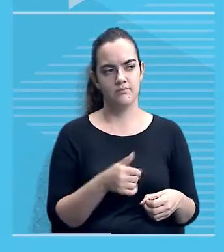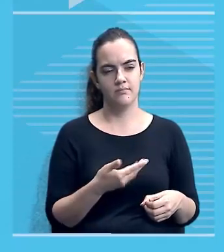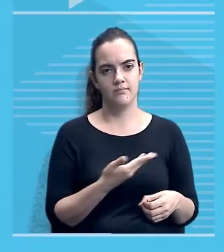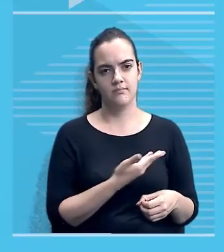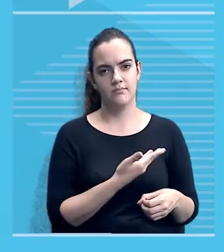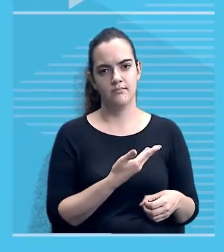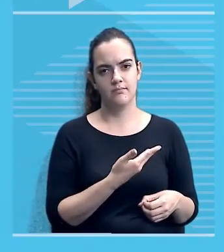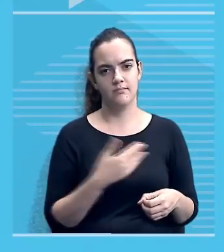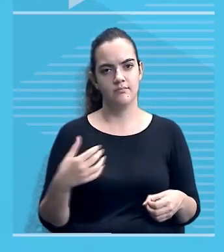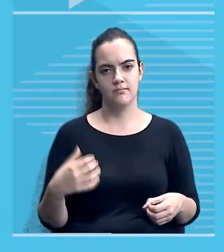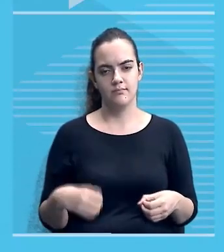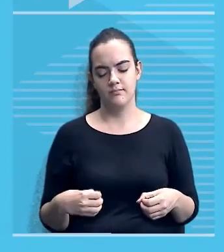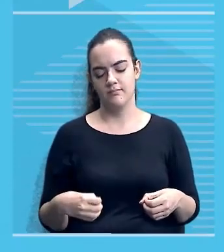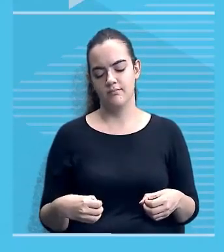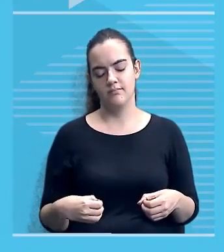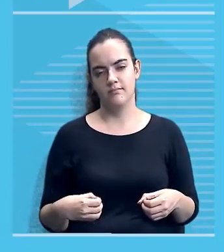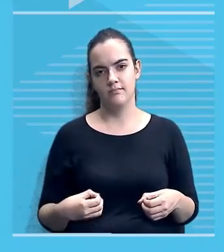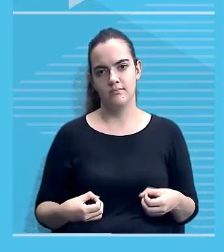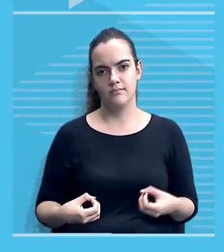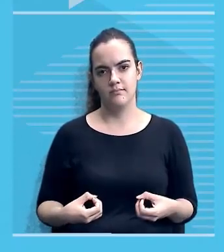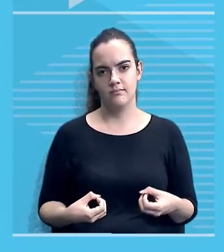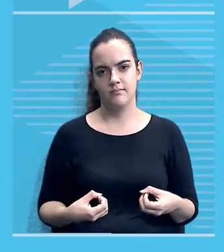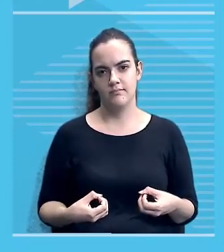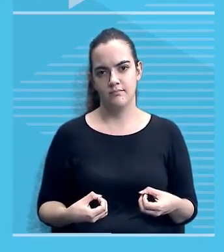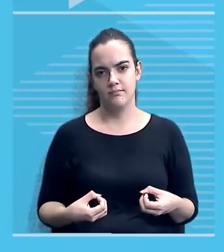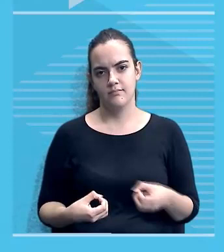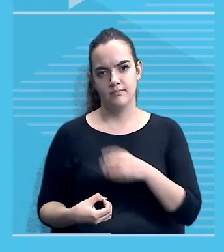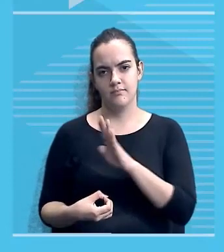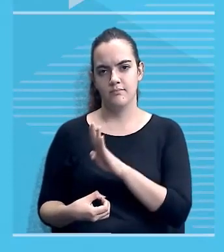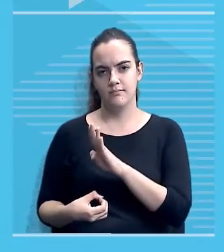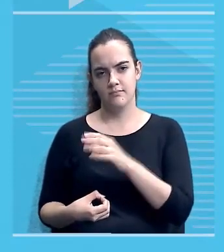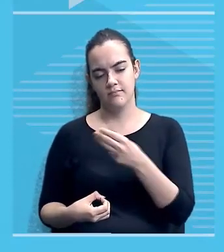e Aqui nós temos uma cidade B